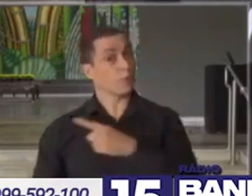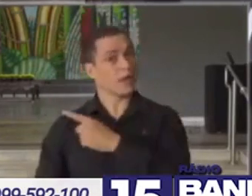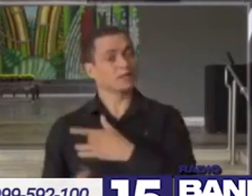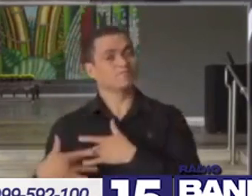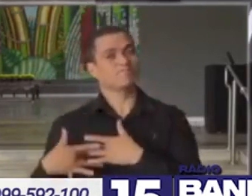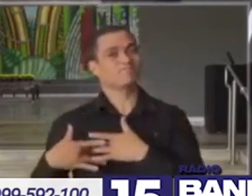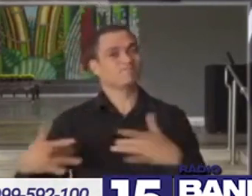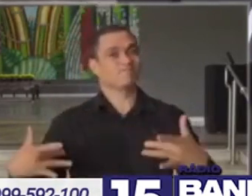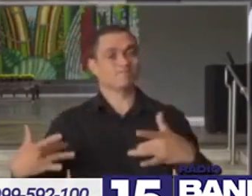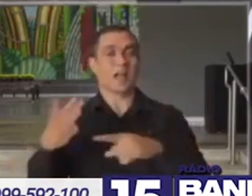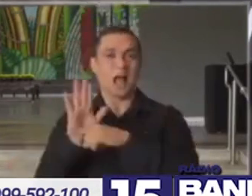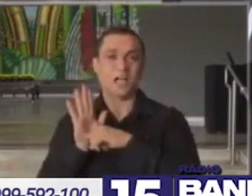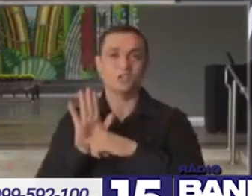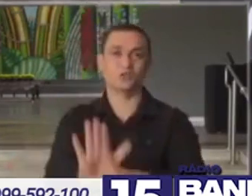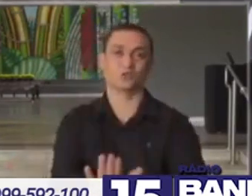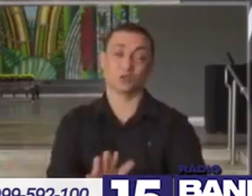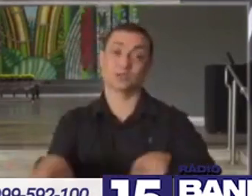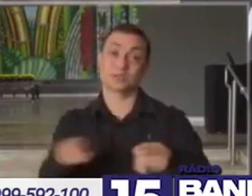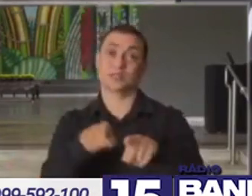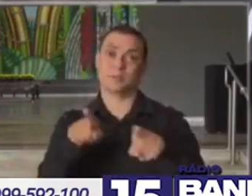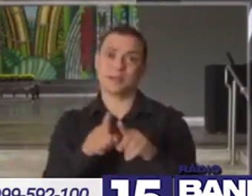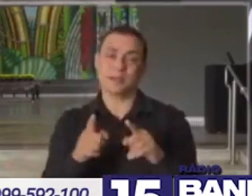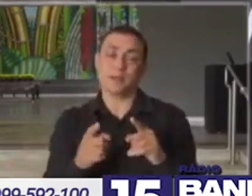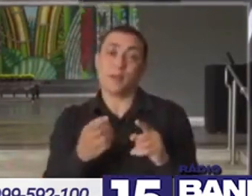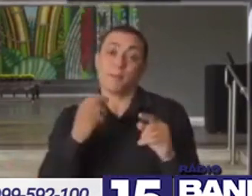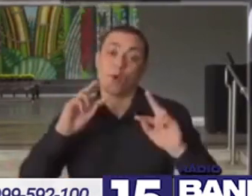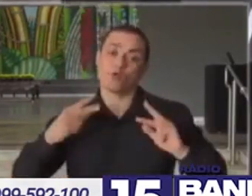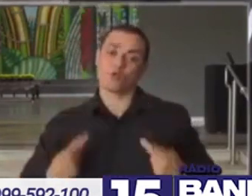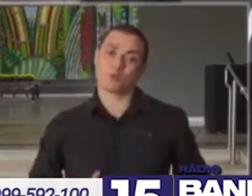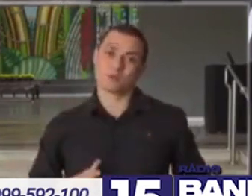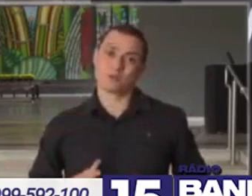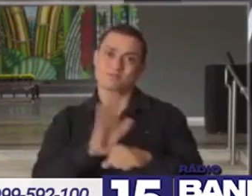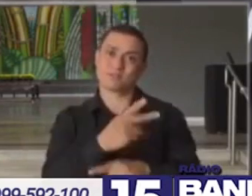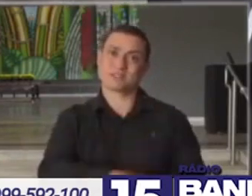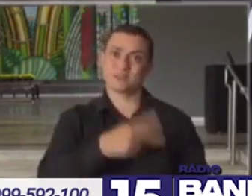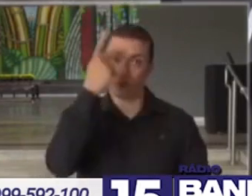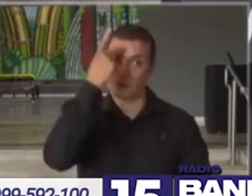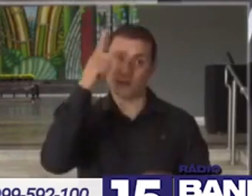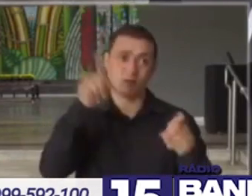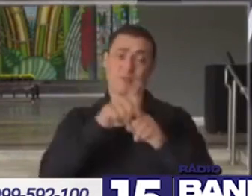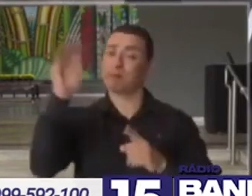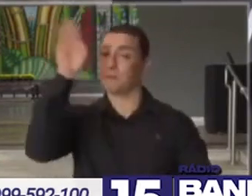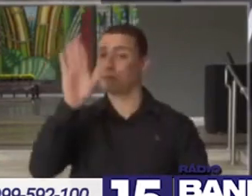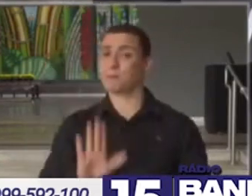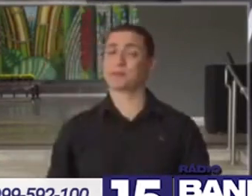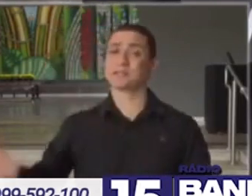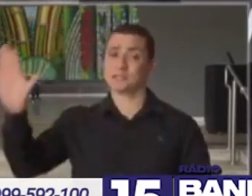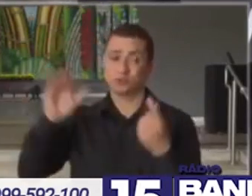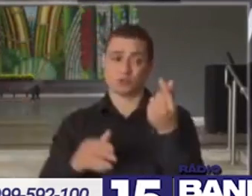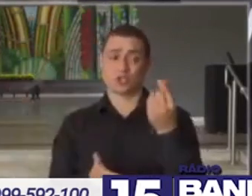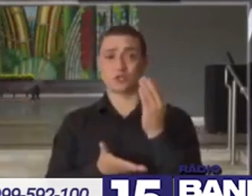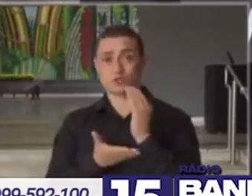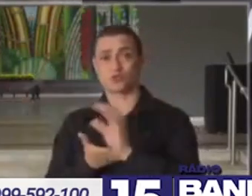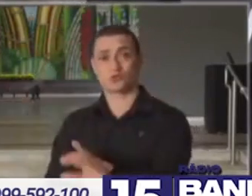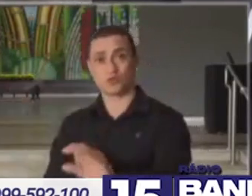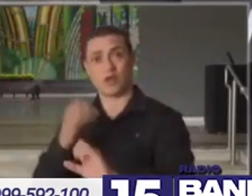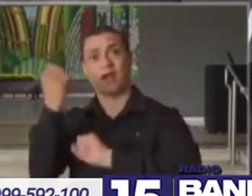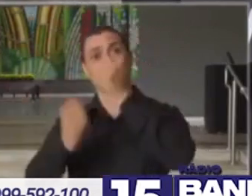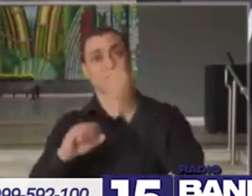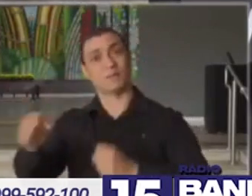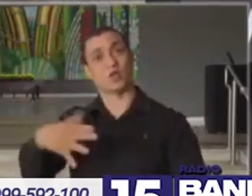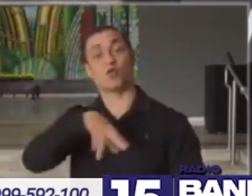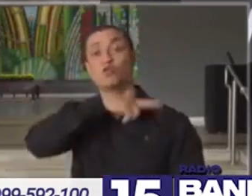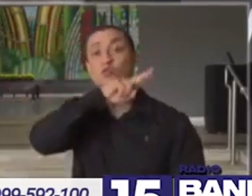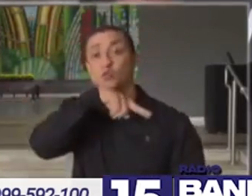o agradecimento às 36 empresas brasileiras e multinacionais, daqui a pouco Wilson Mello e Regina vão apresentar o nome